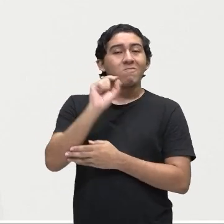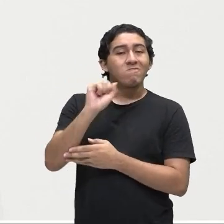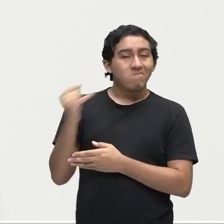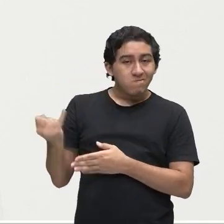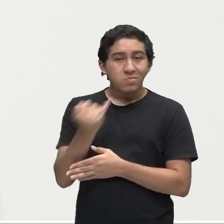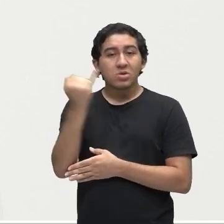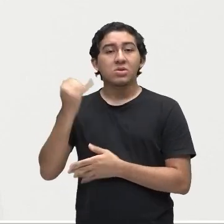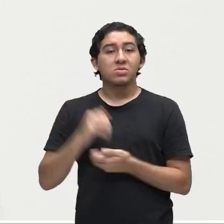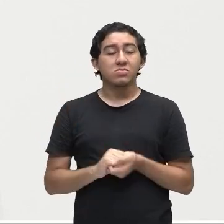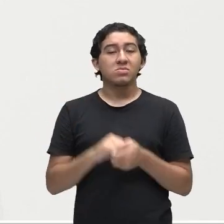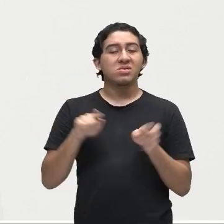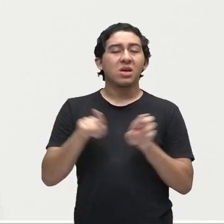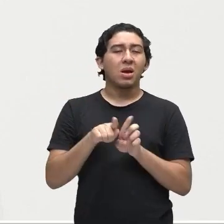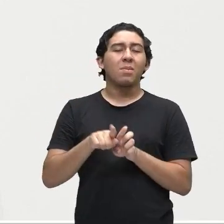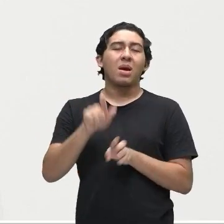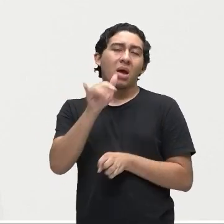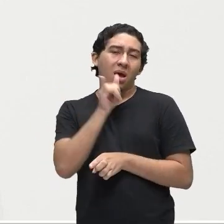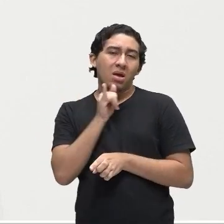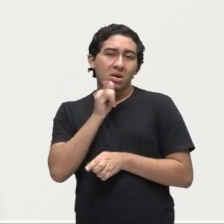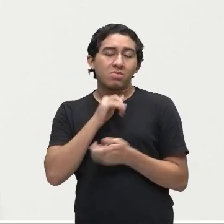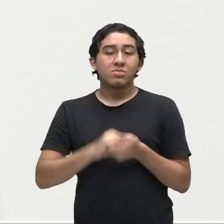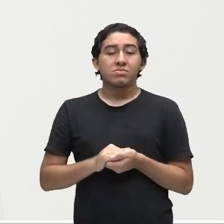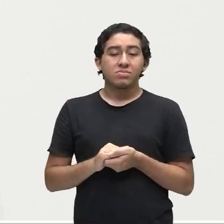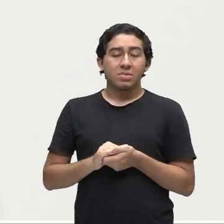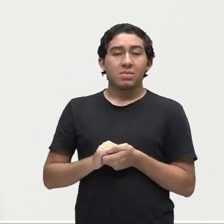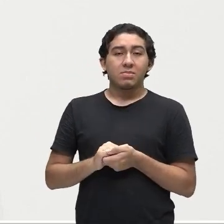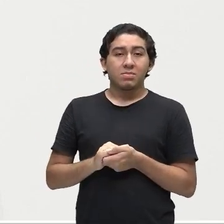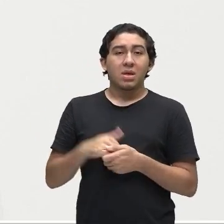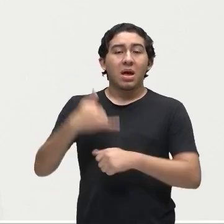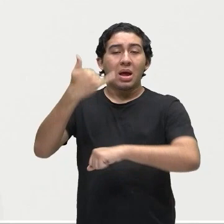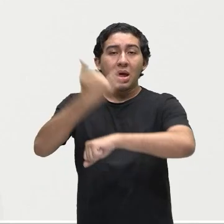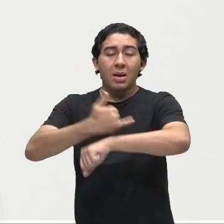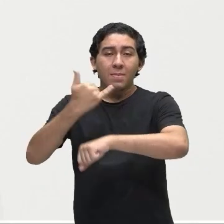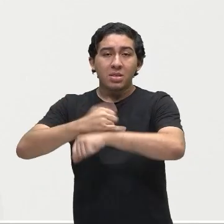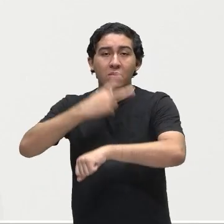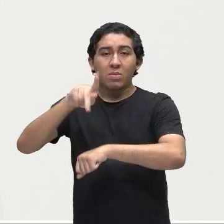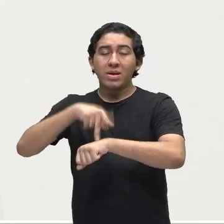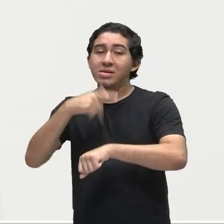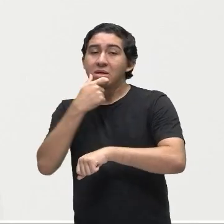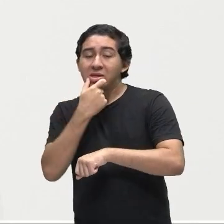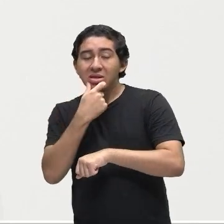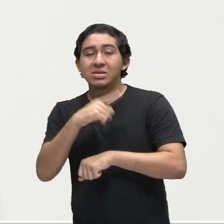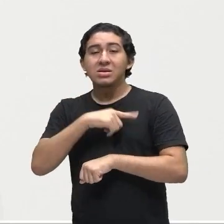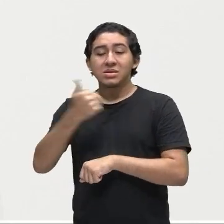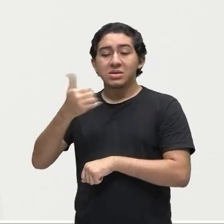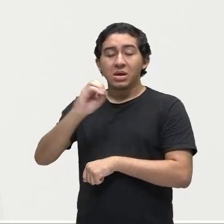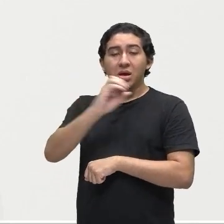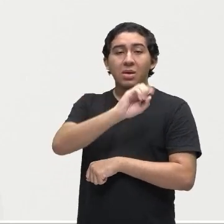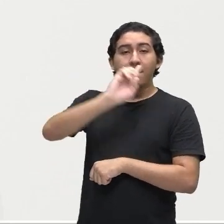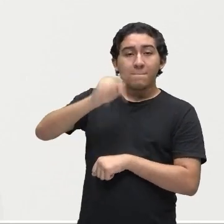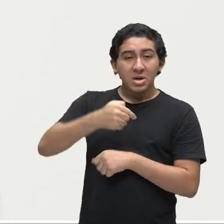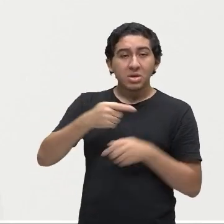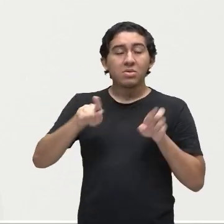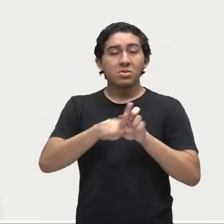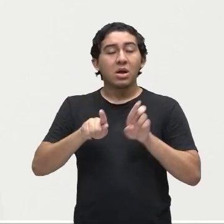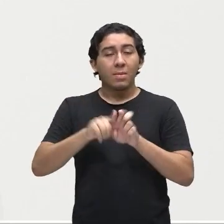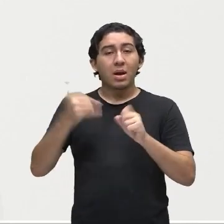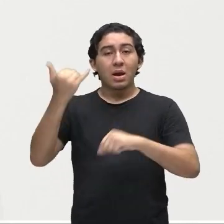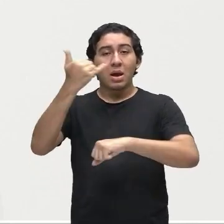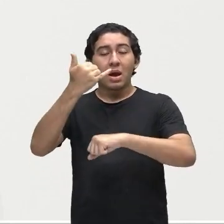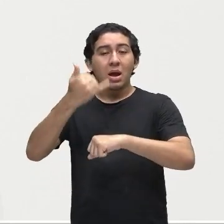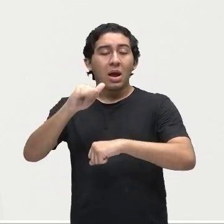importantes, como Londres, que chegou a reunir aí mais de 100 mil habitantes, Veneza com 150 mil